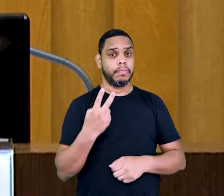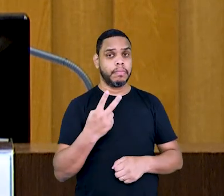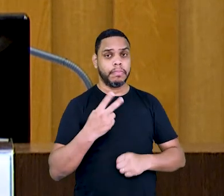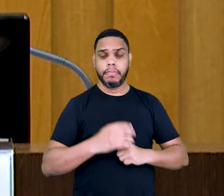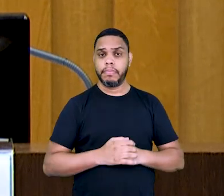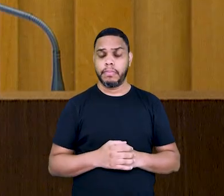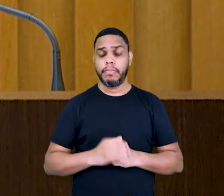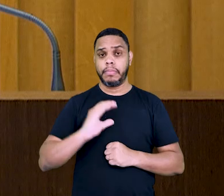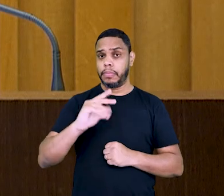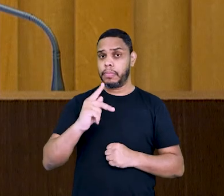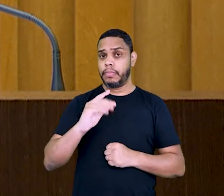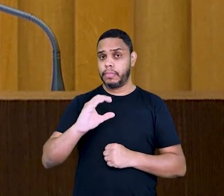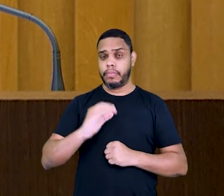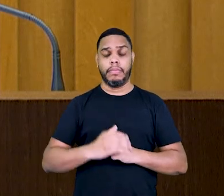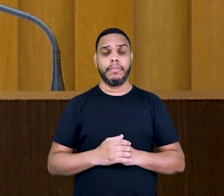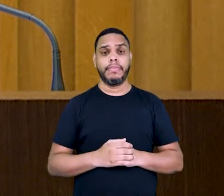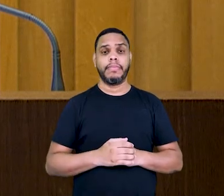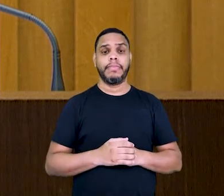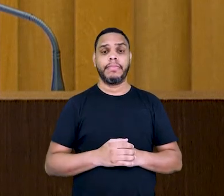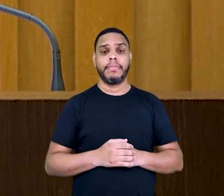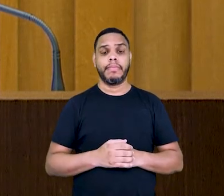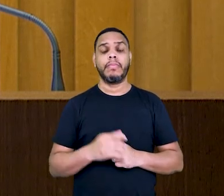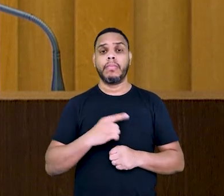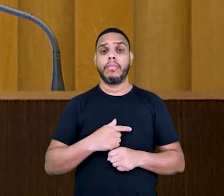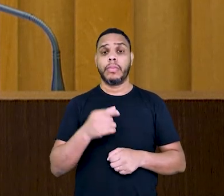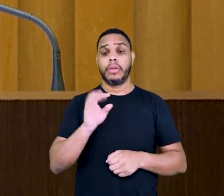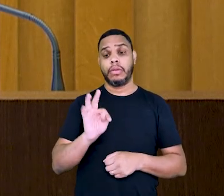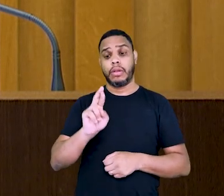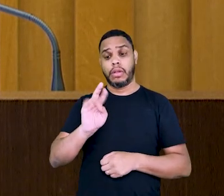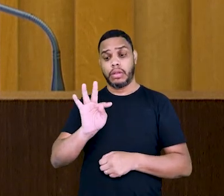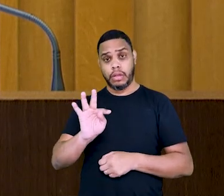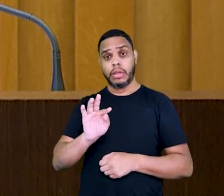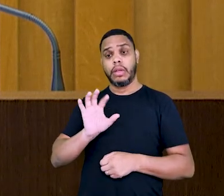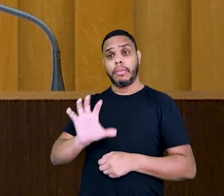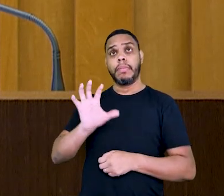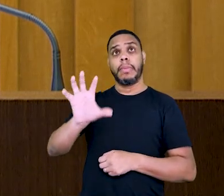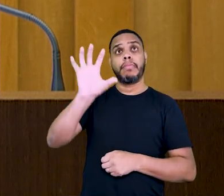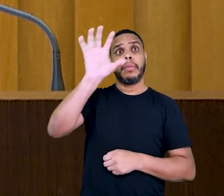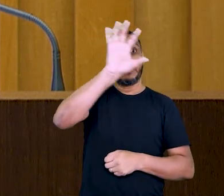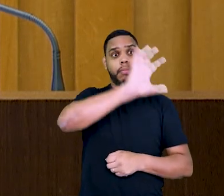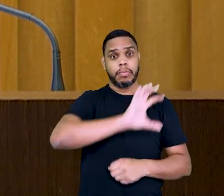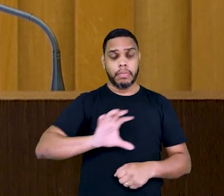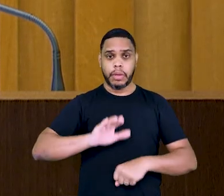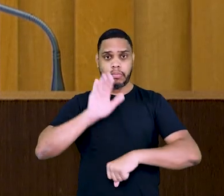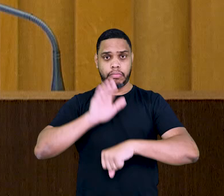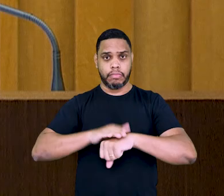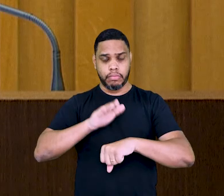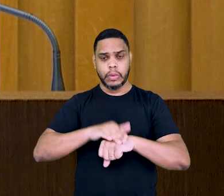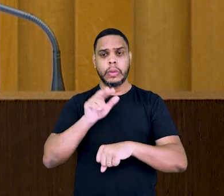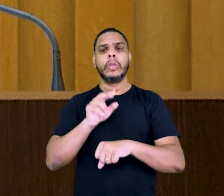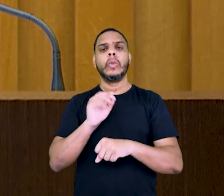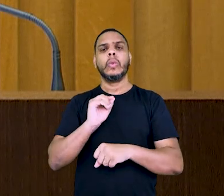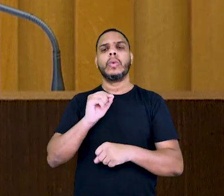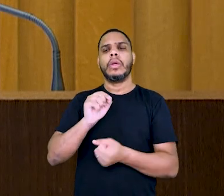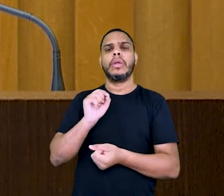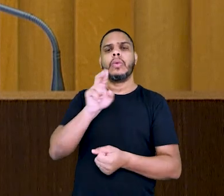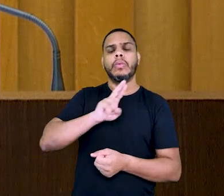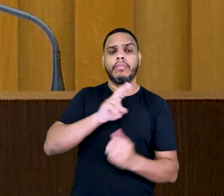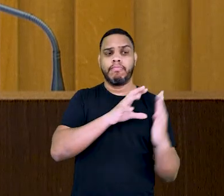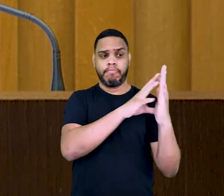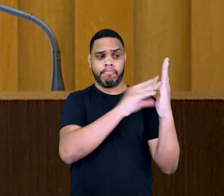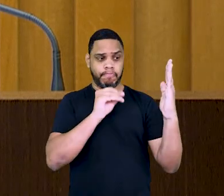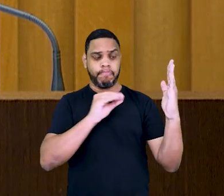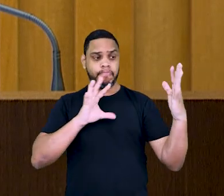do CPC, o qual empodera os tribunais regionais na aplicação e fiscalização do uso